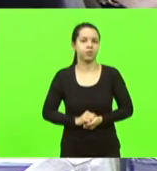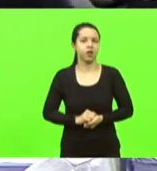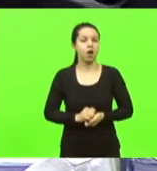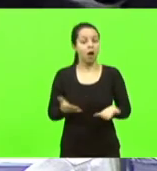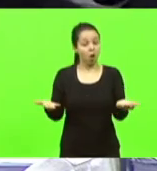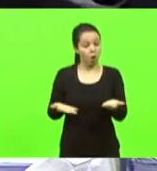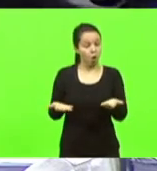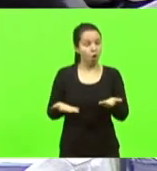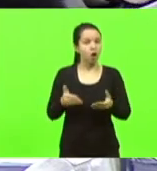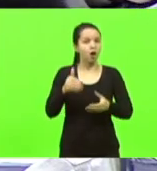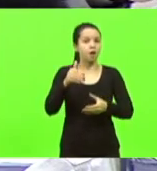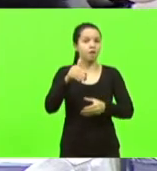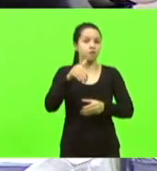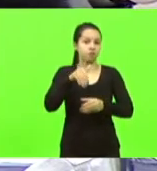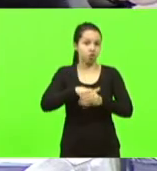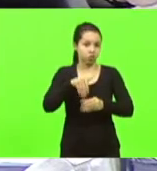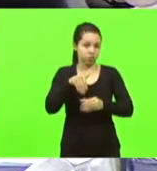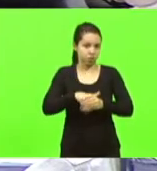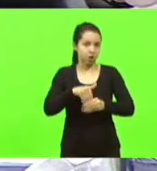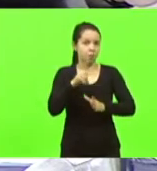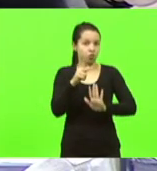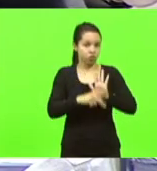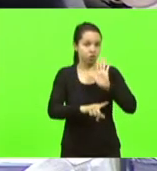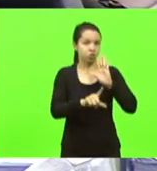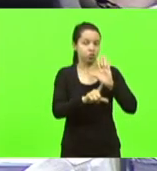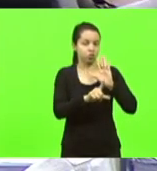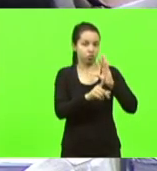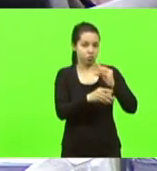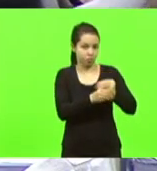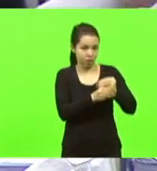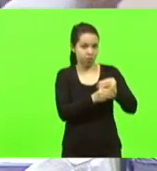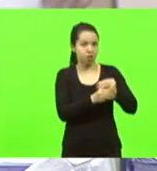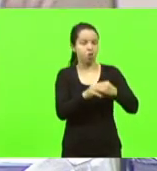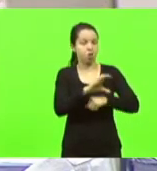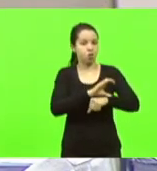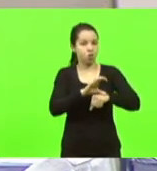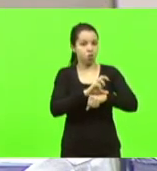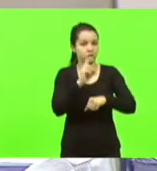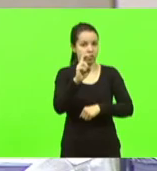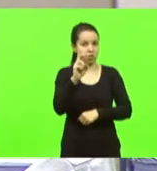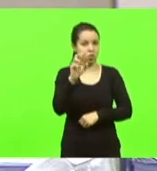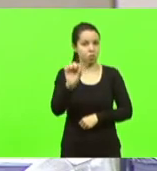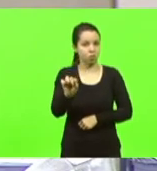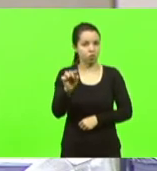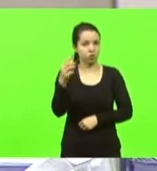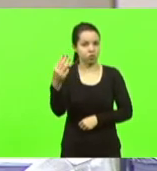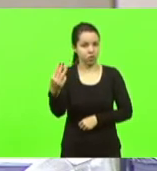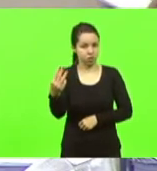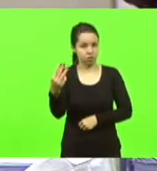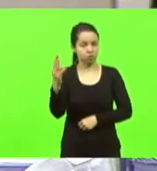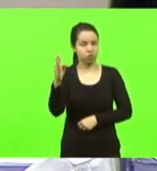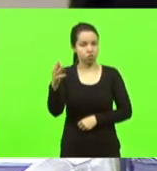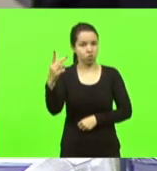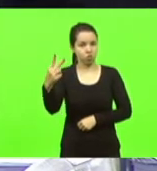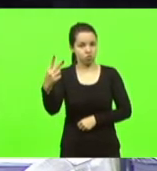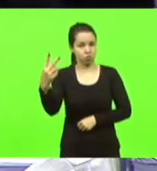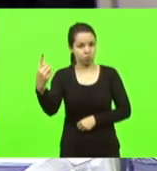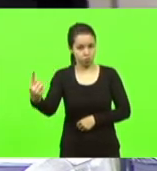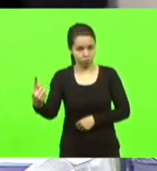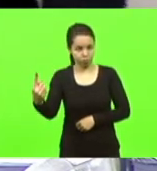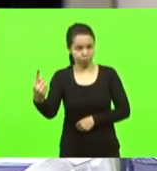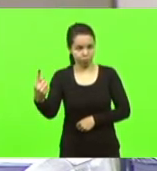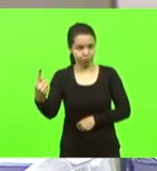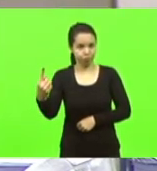projeto de emenda à constituição 5.3 2001 e Voltaremos a matéria na